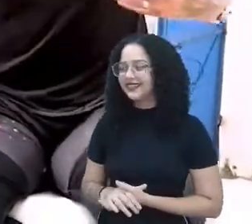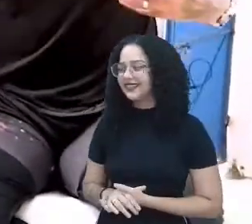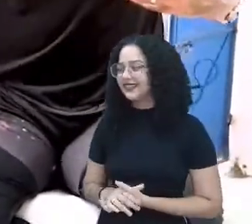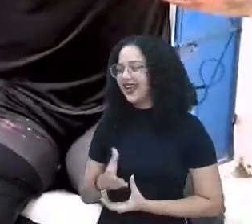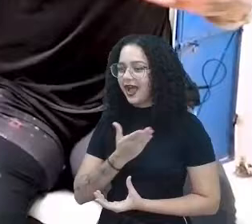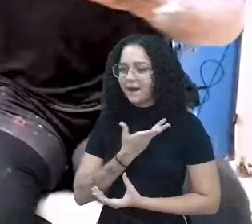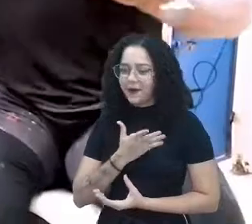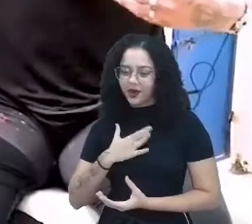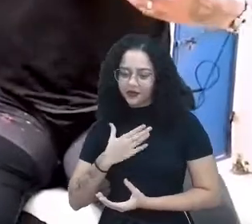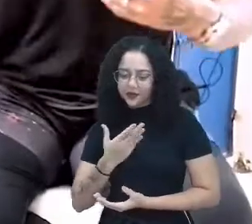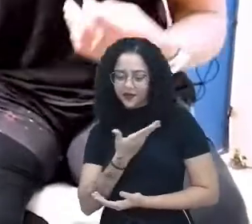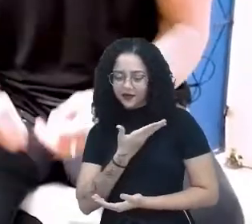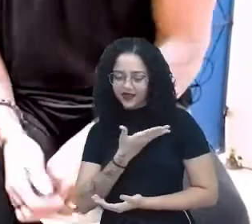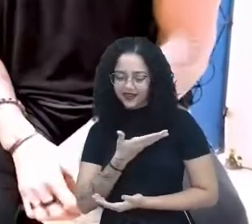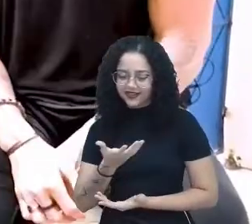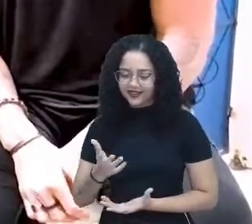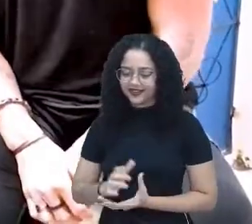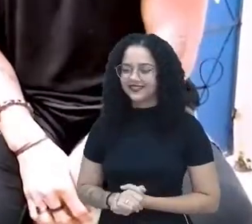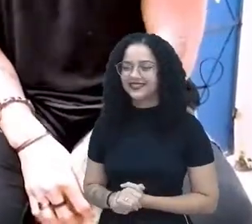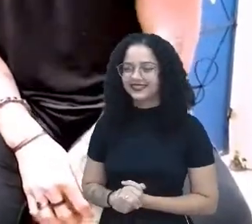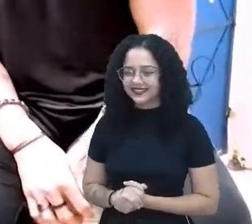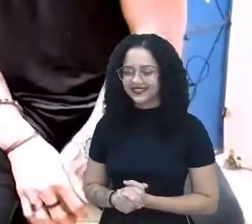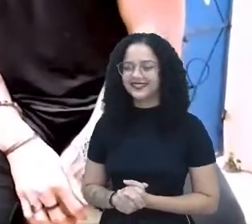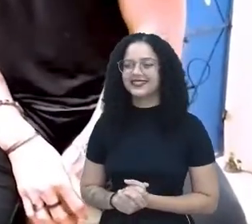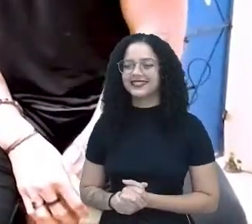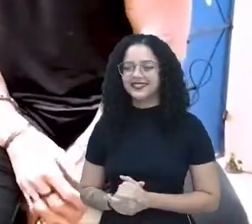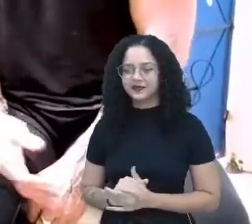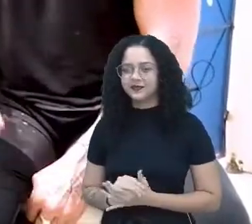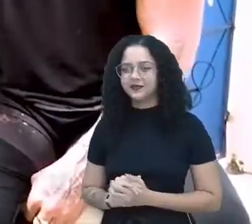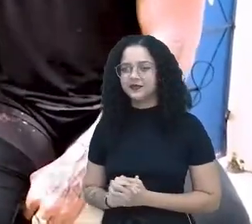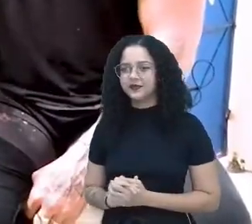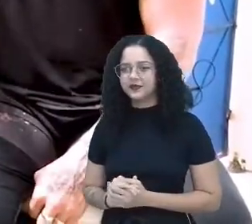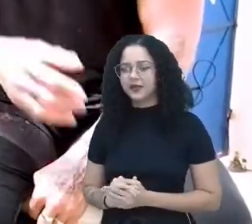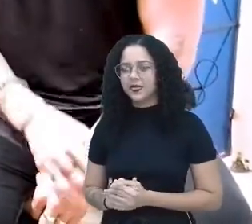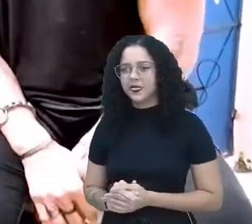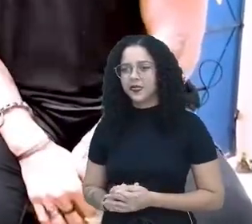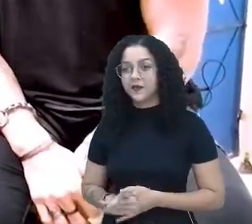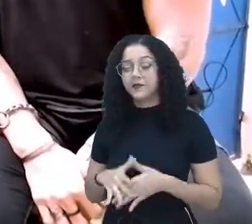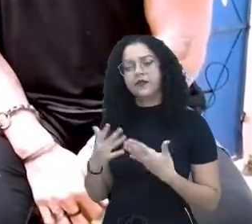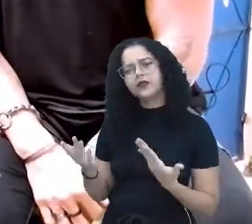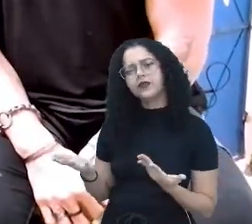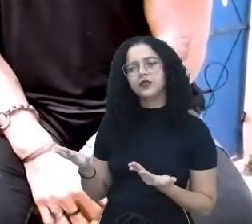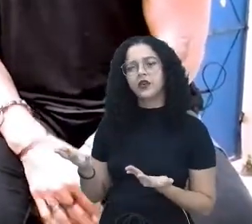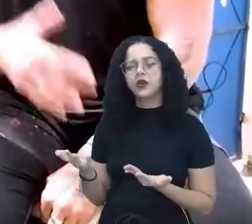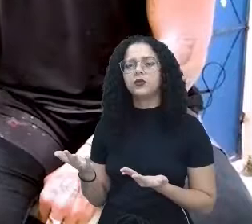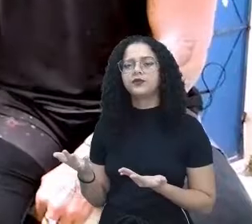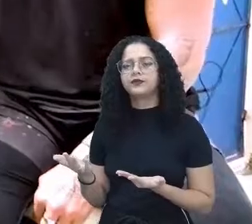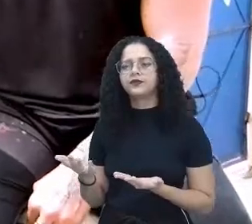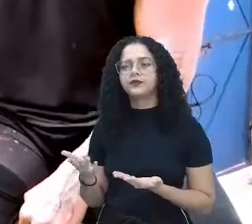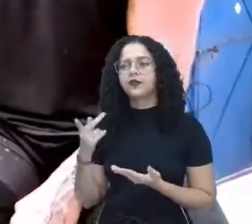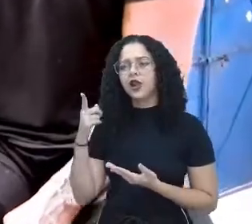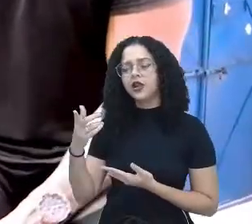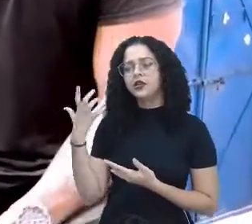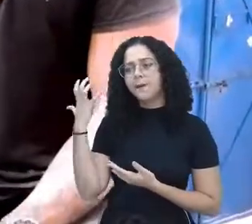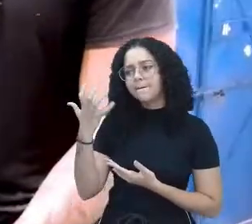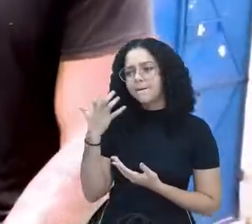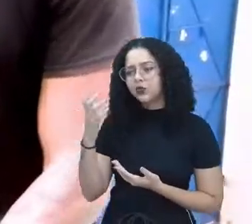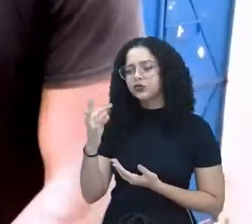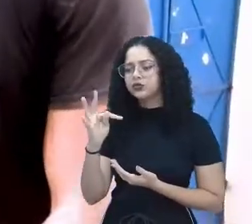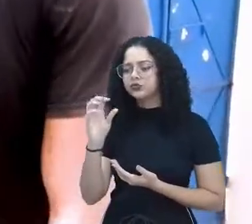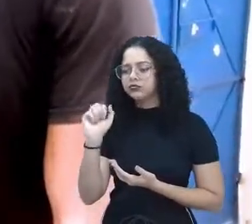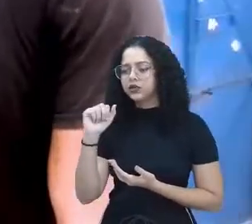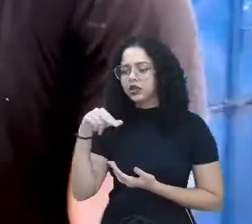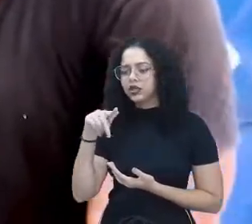amiga do meu amigo, assim, amiga do meu amigo. E então, essa música Tangerina, ela